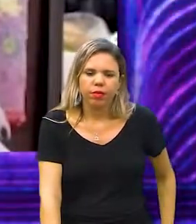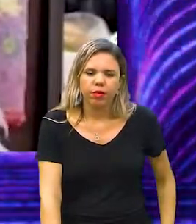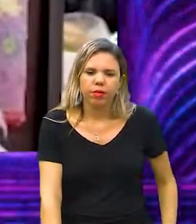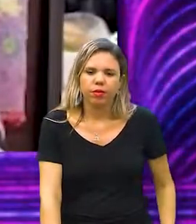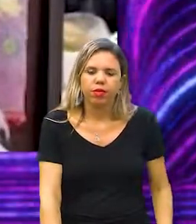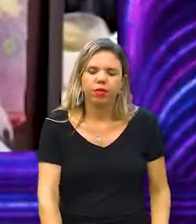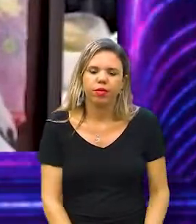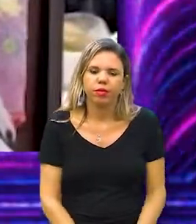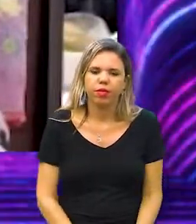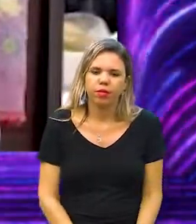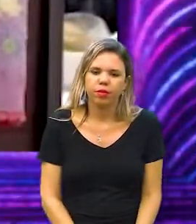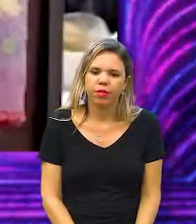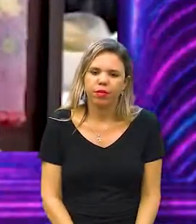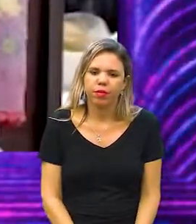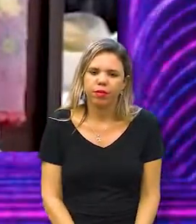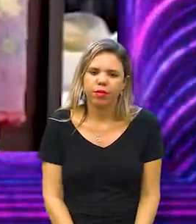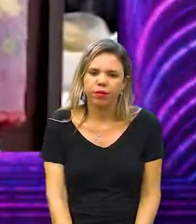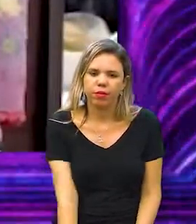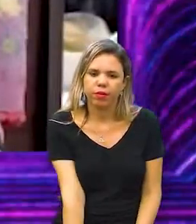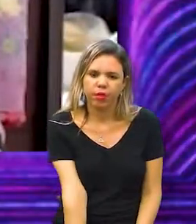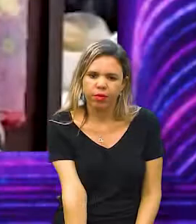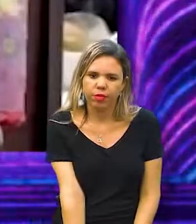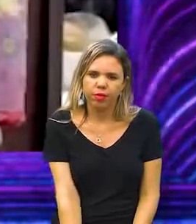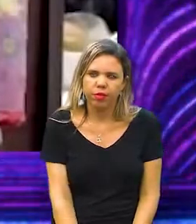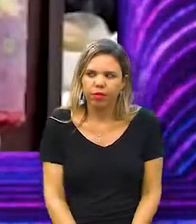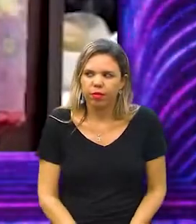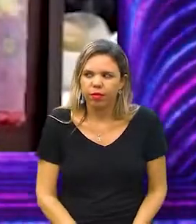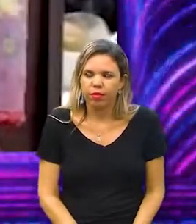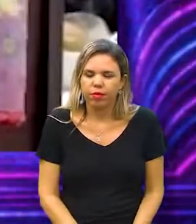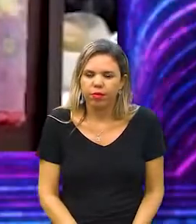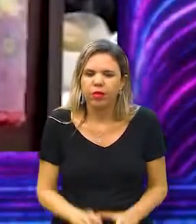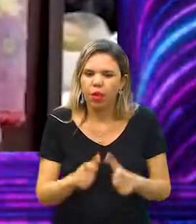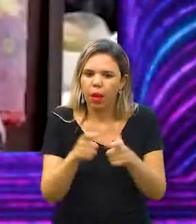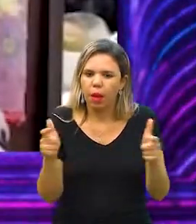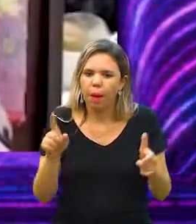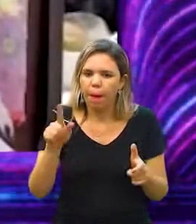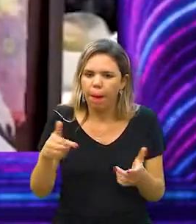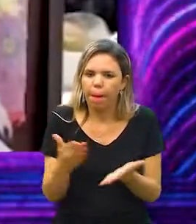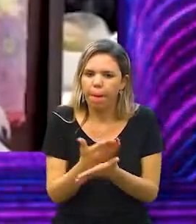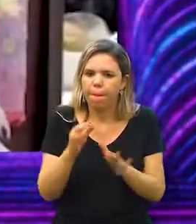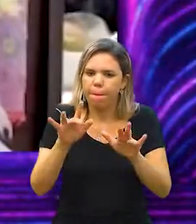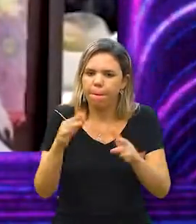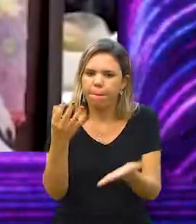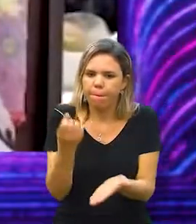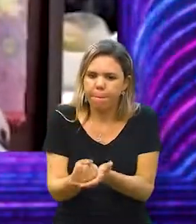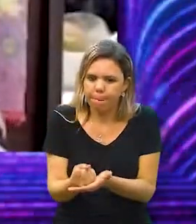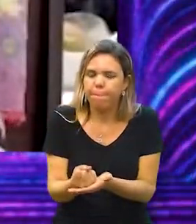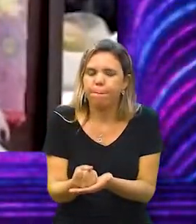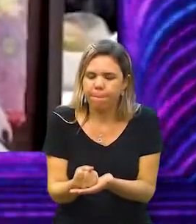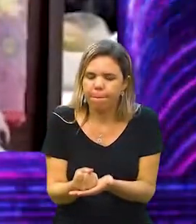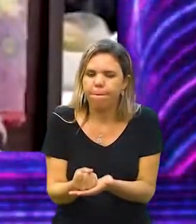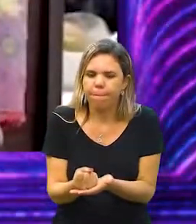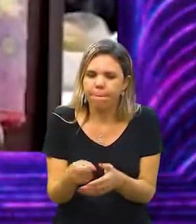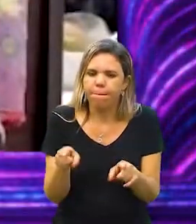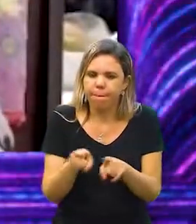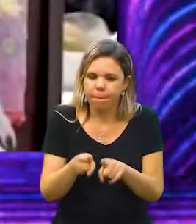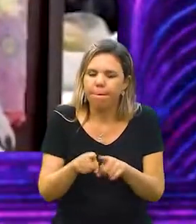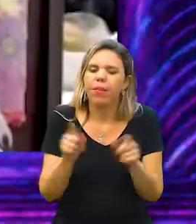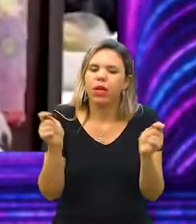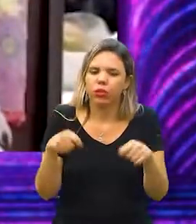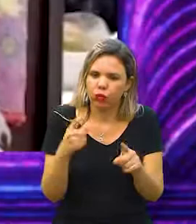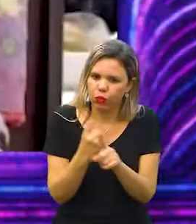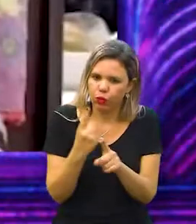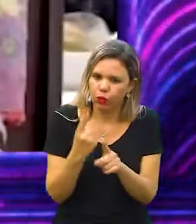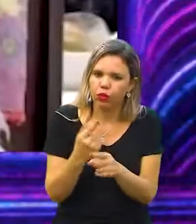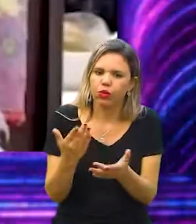www.amazon.com.br, digita Mari Salles, vai ter lá todos os meus livros. A maioria são livros digitais, e-book, mas